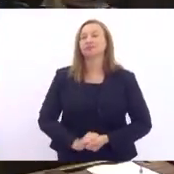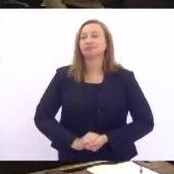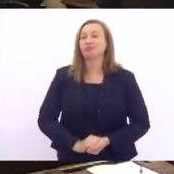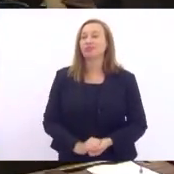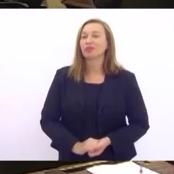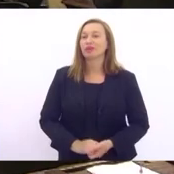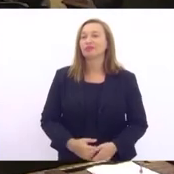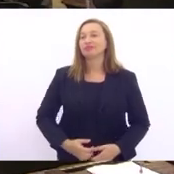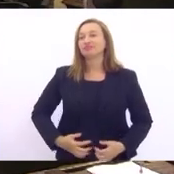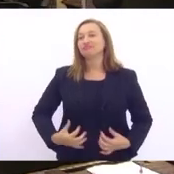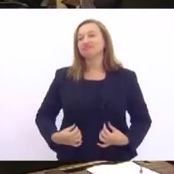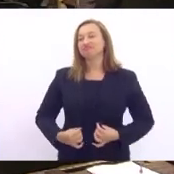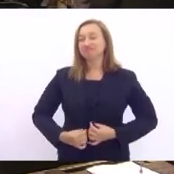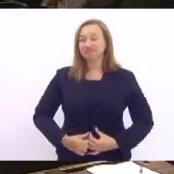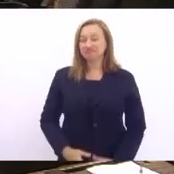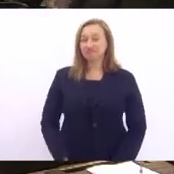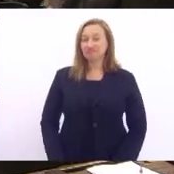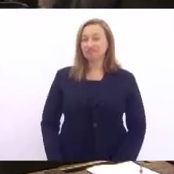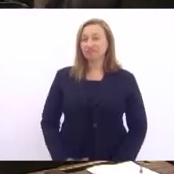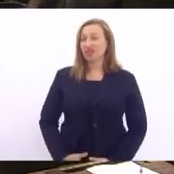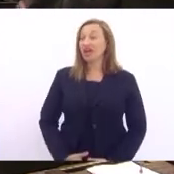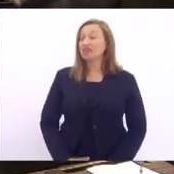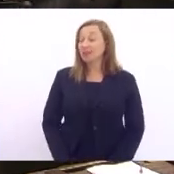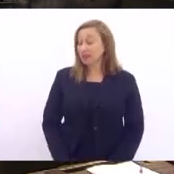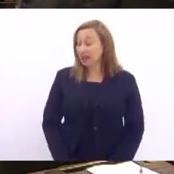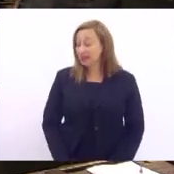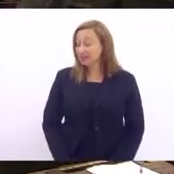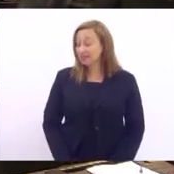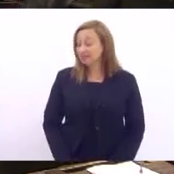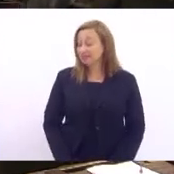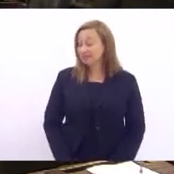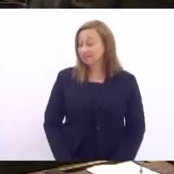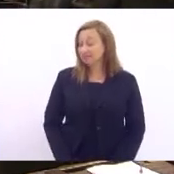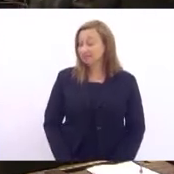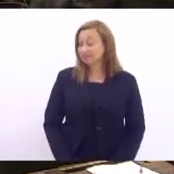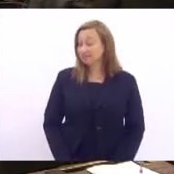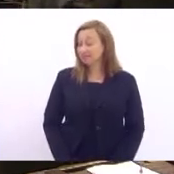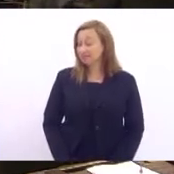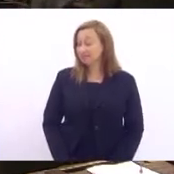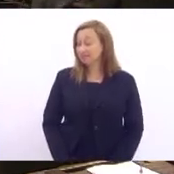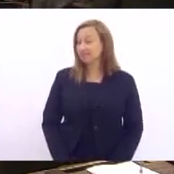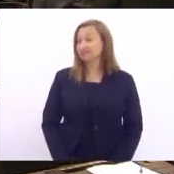Calma aí, deixa os deputados chegarem, por favor.